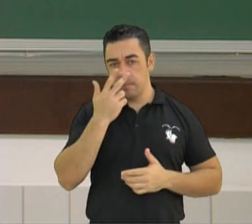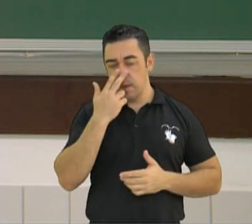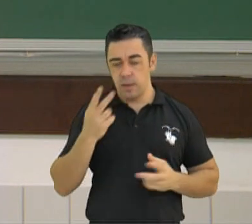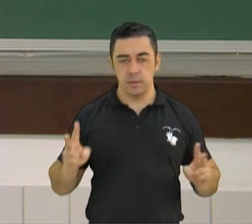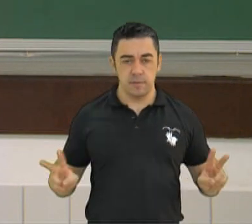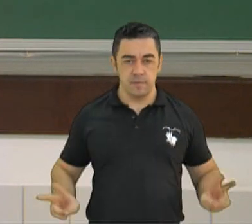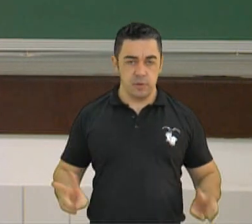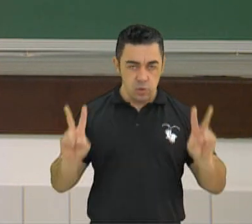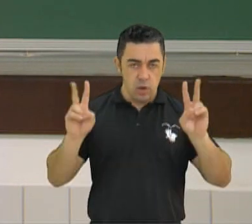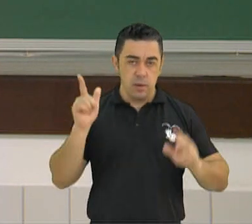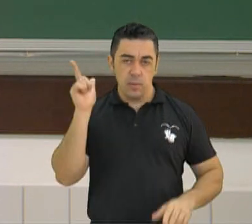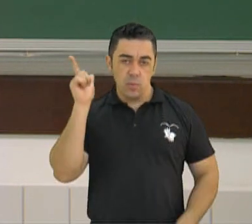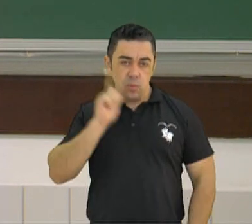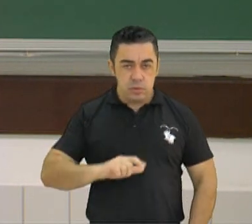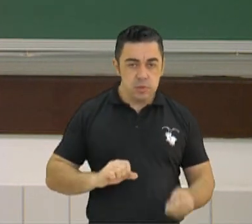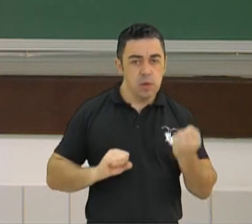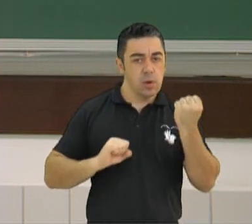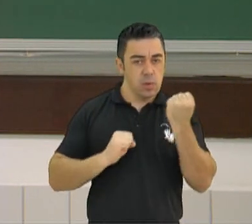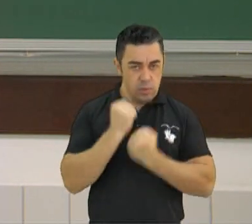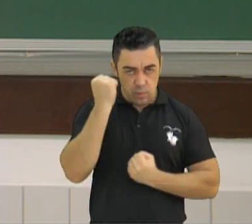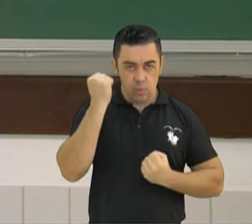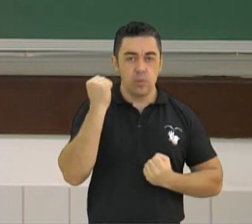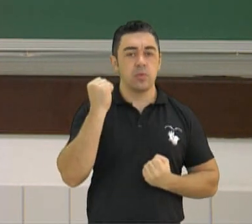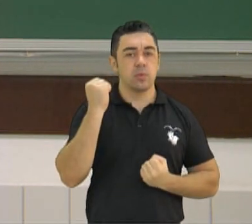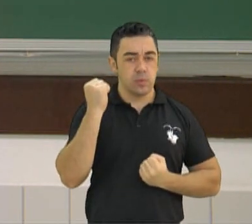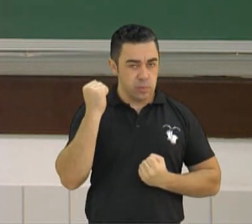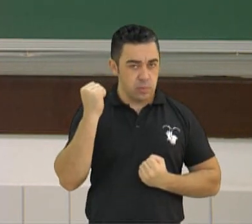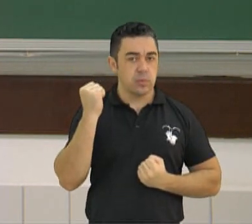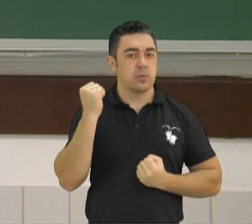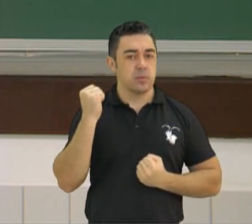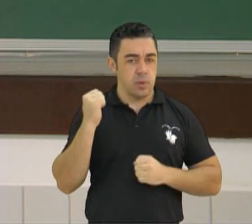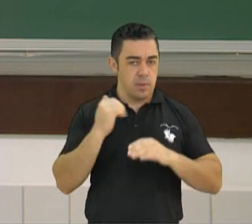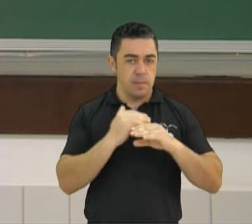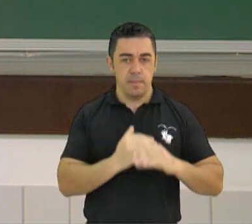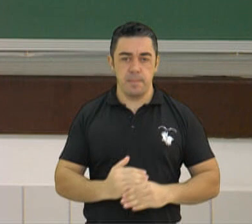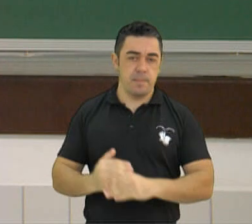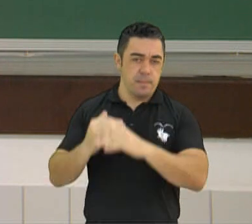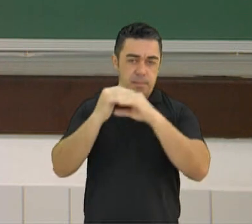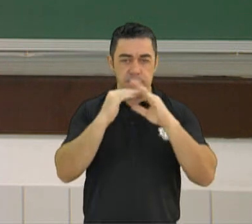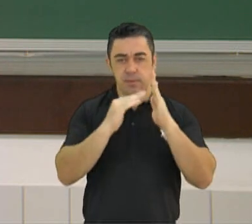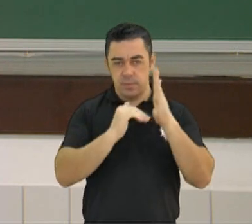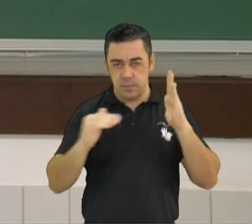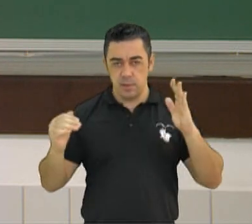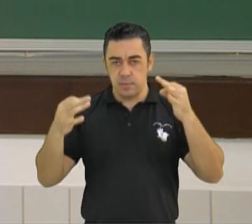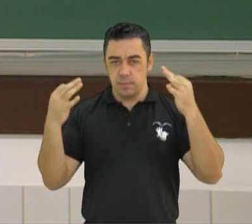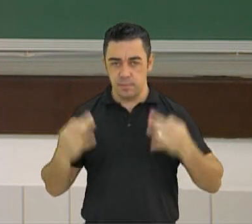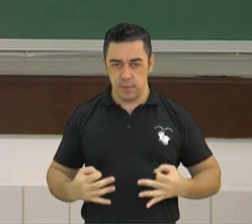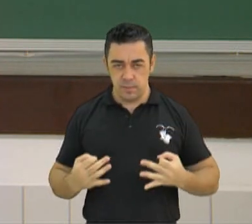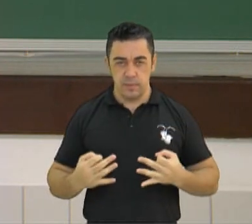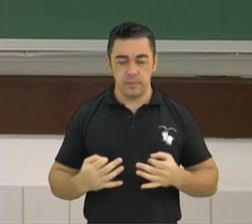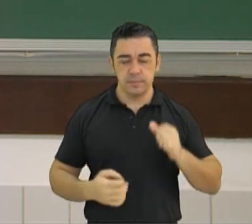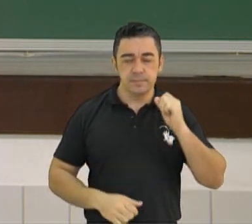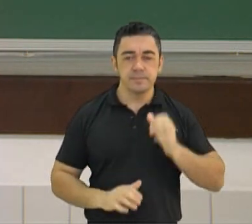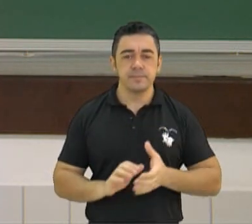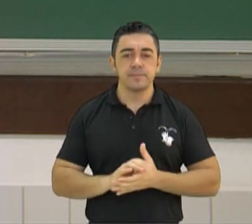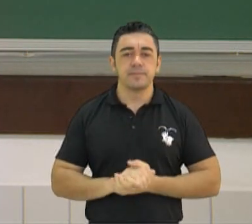fosse uma conquista, ou seja, elas alcançaram aquele padrão estético que é colocado como ideal, como correto.